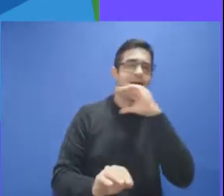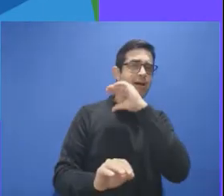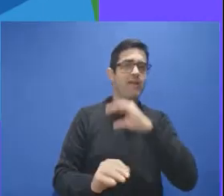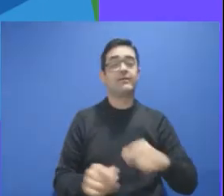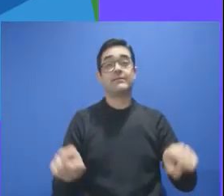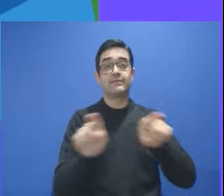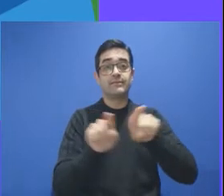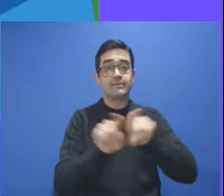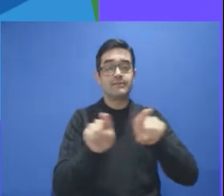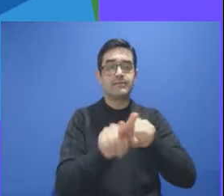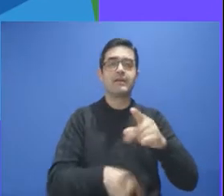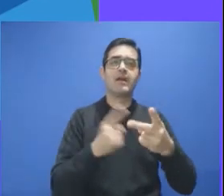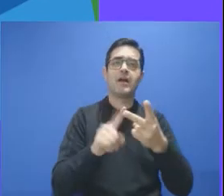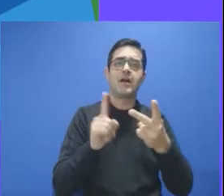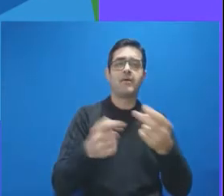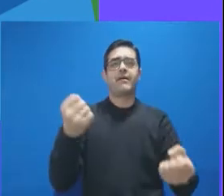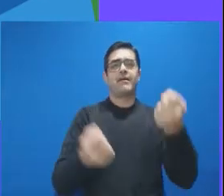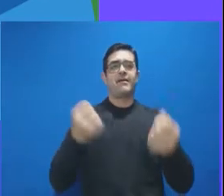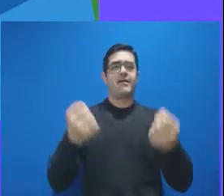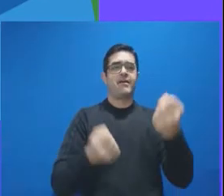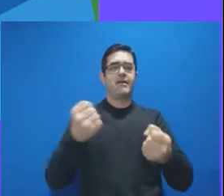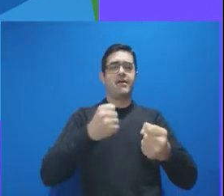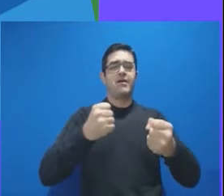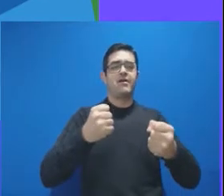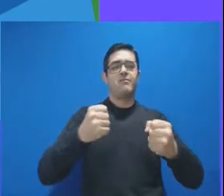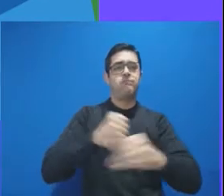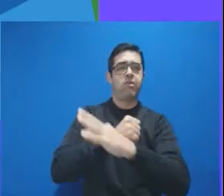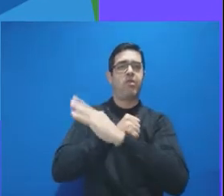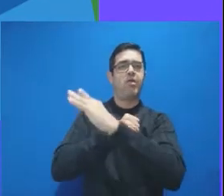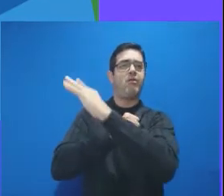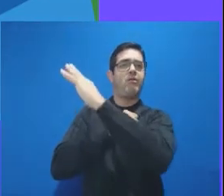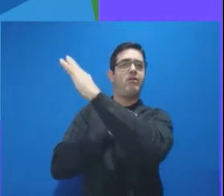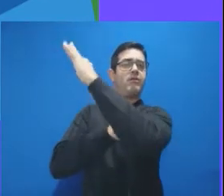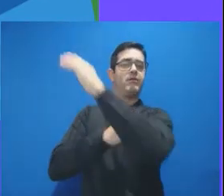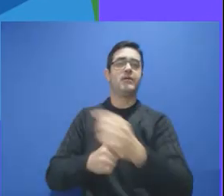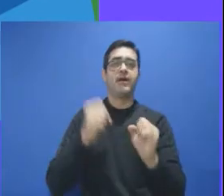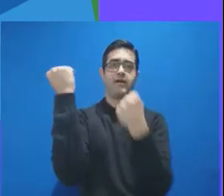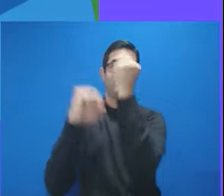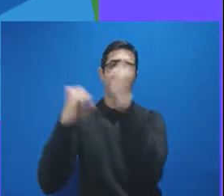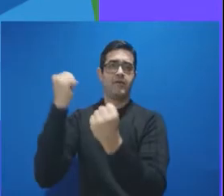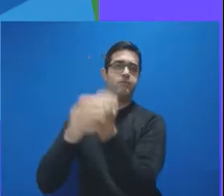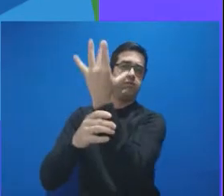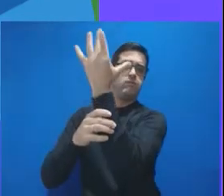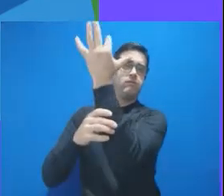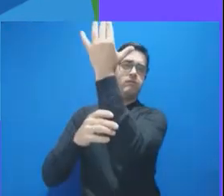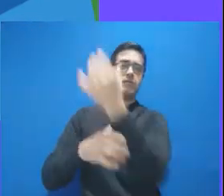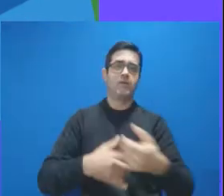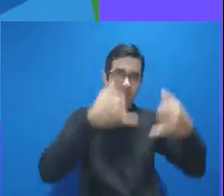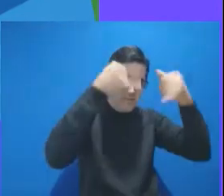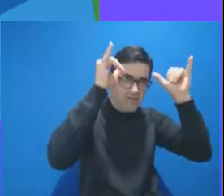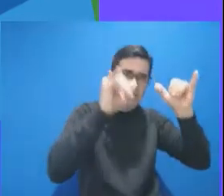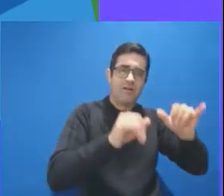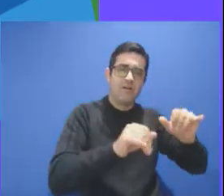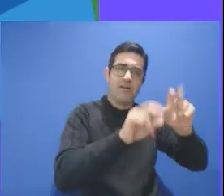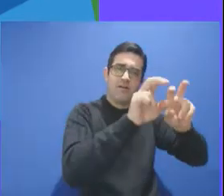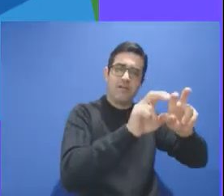calor. O transporte também pela queima de combustíveis fósseis, por exemplo, as indústrias, as atividades industriais, a